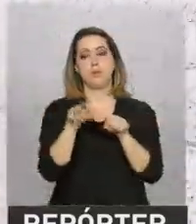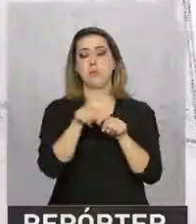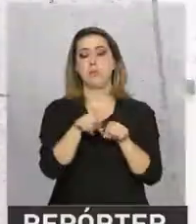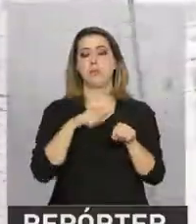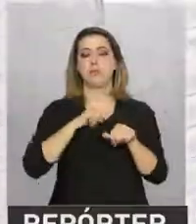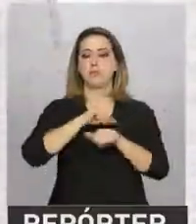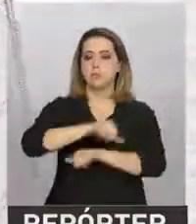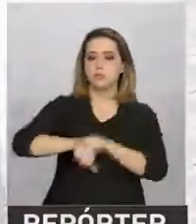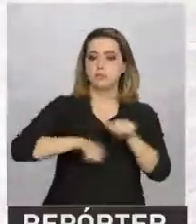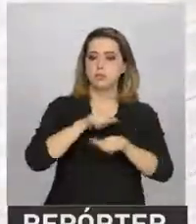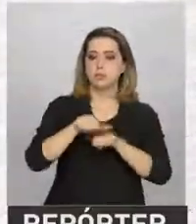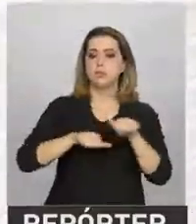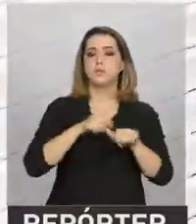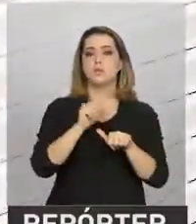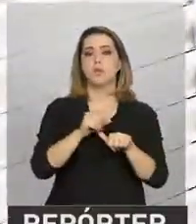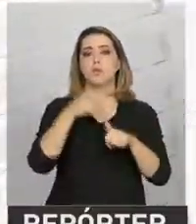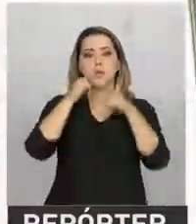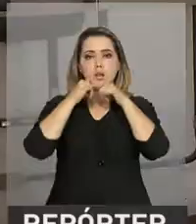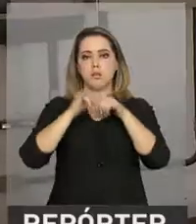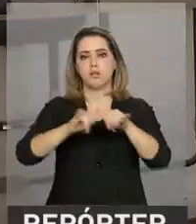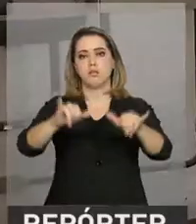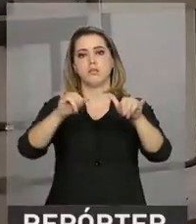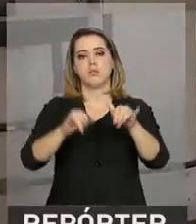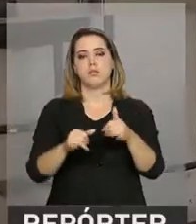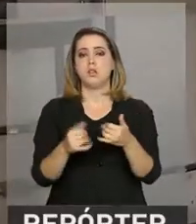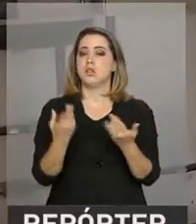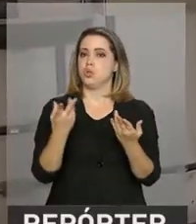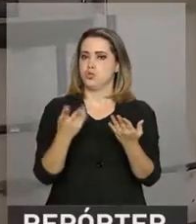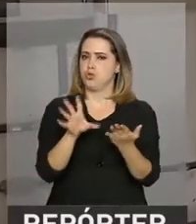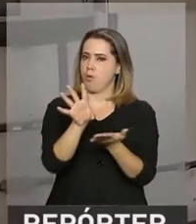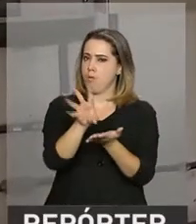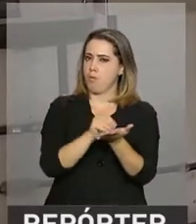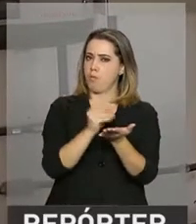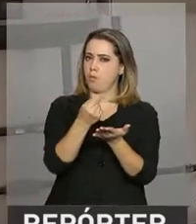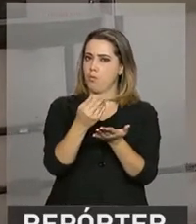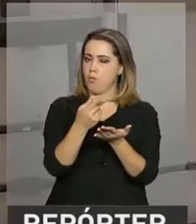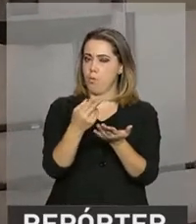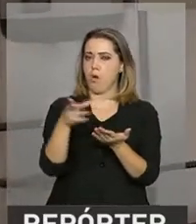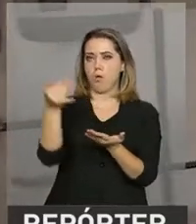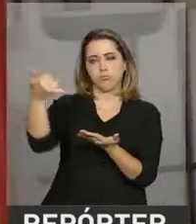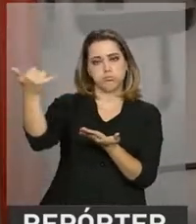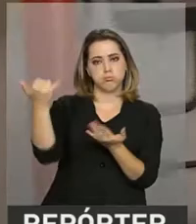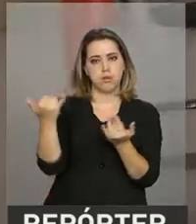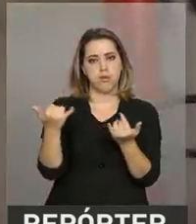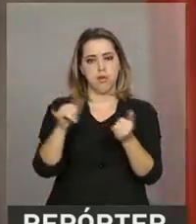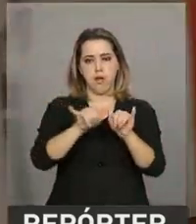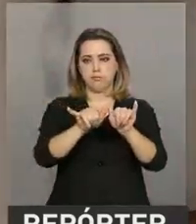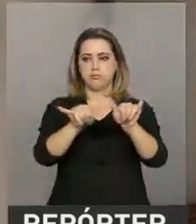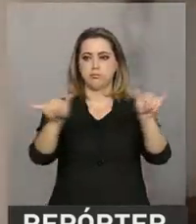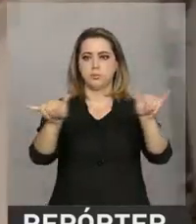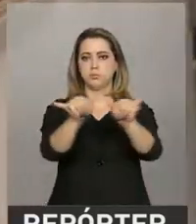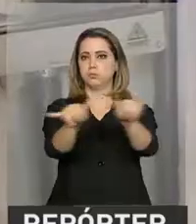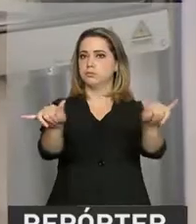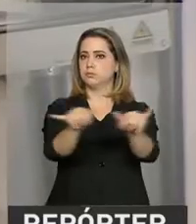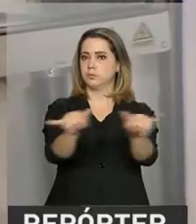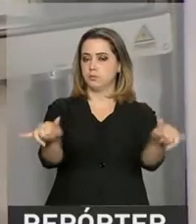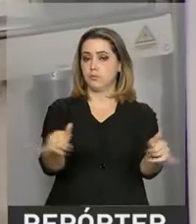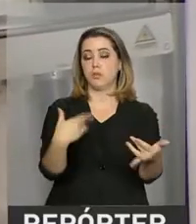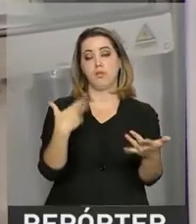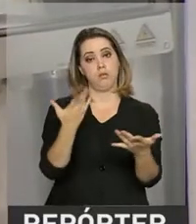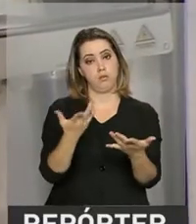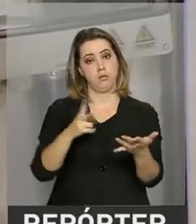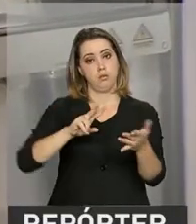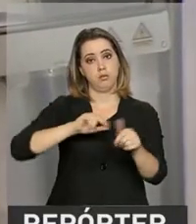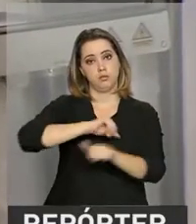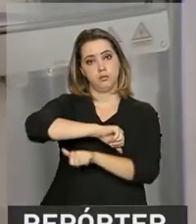transformar a energia dos painéis numa energia muito parecida com a energia da concessionária. Dessa forma, ele vai sincronizar